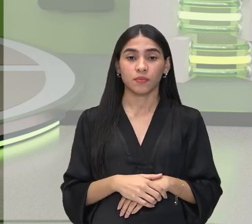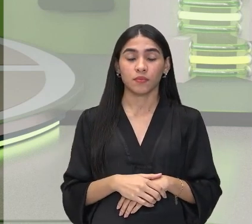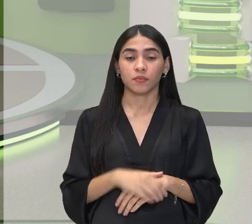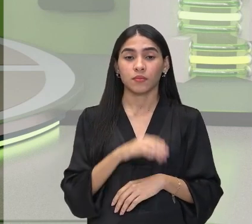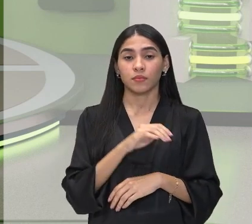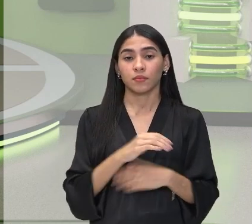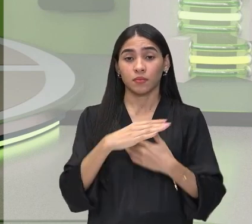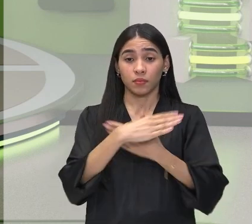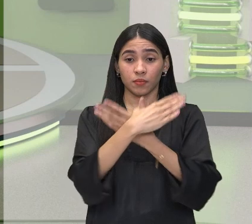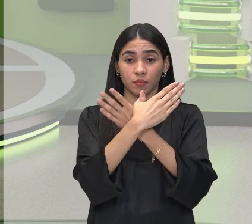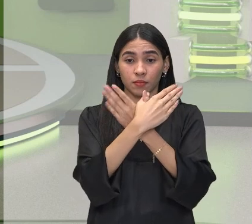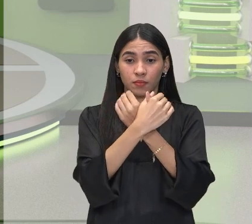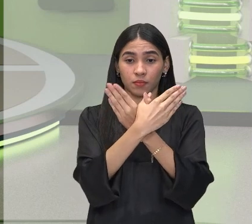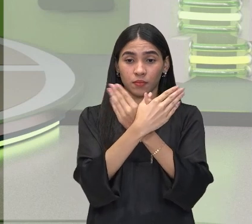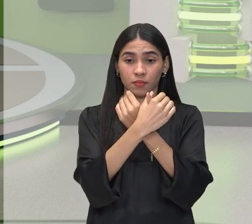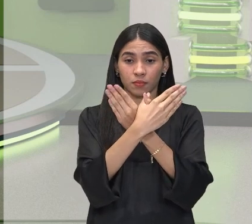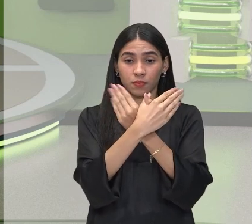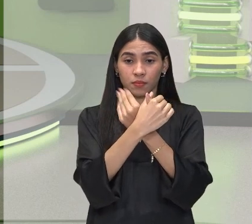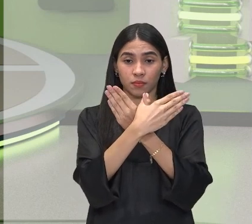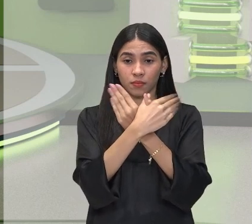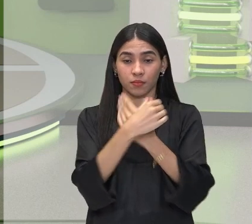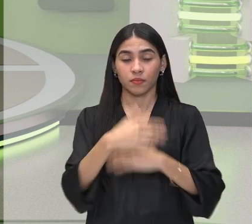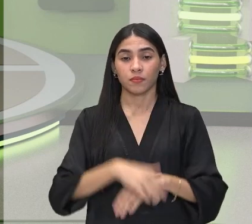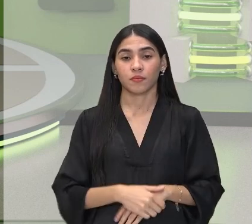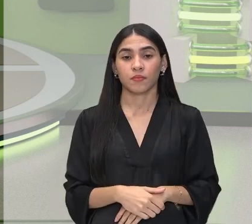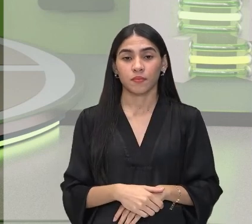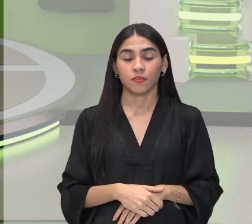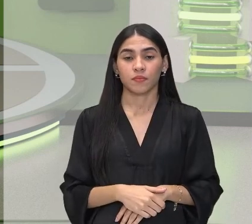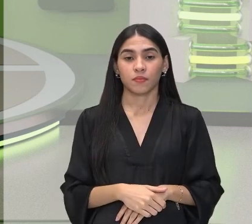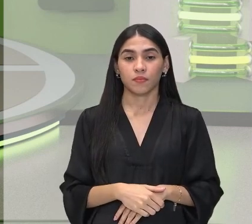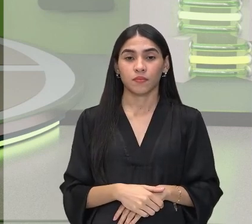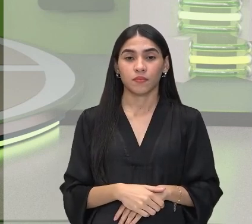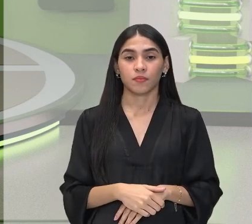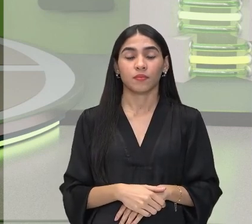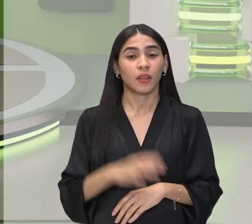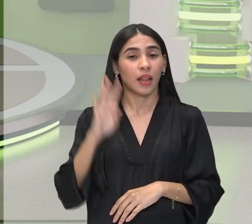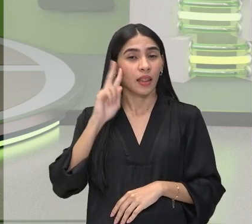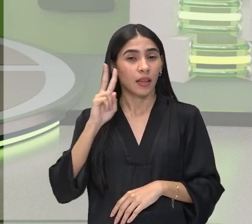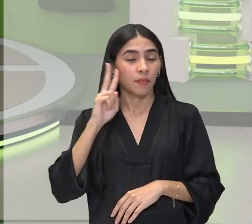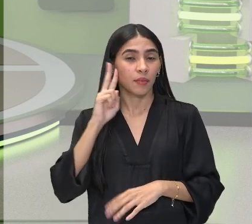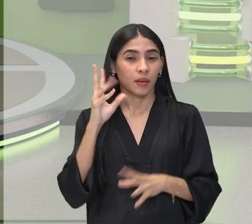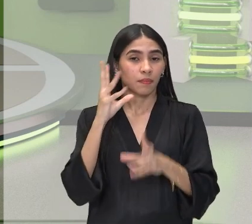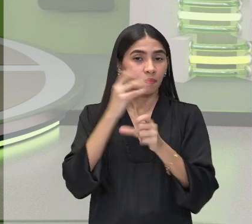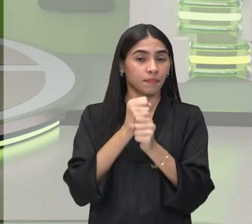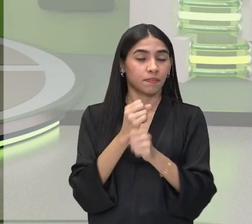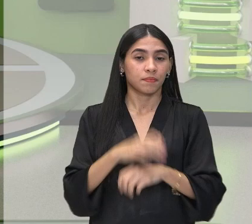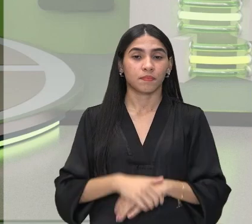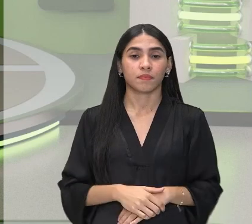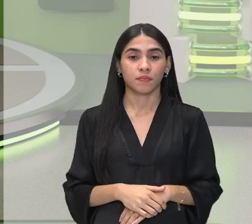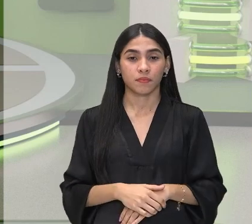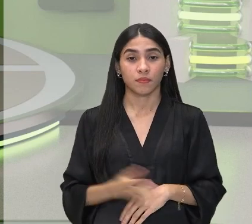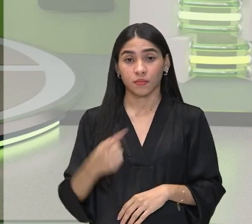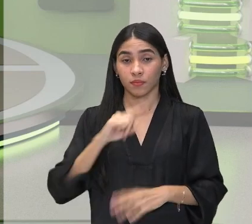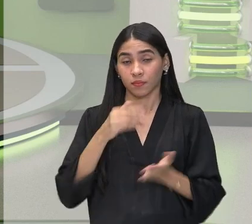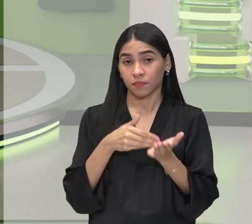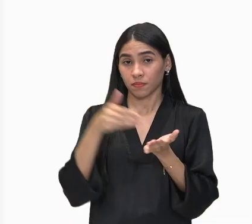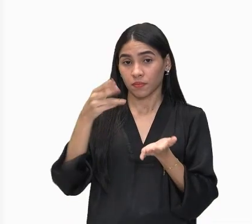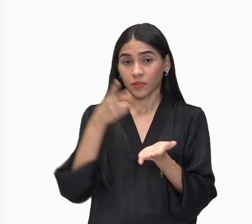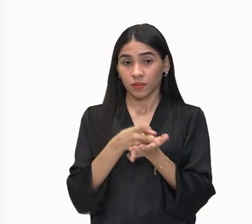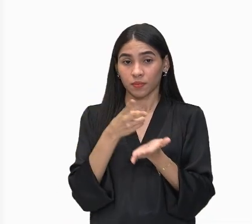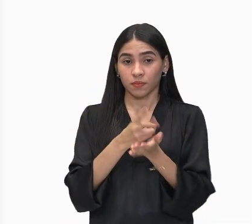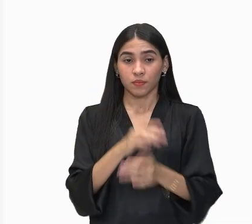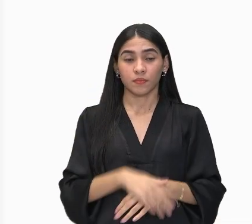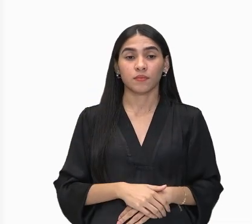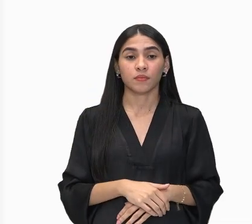borboleta. Só para recobrar um pouquinho aí os nossos conhecimentos na nossa revisão. Para a gente dar